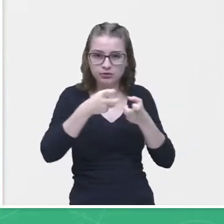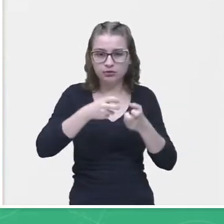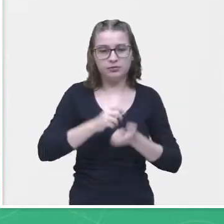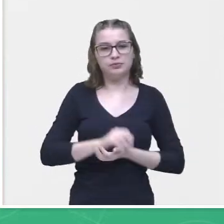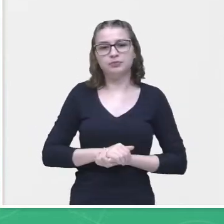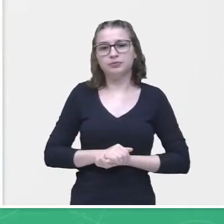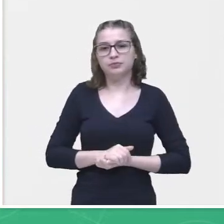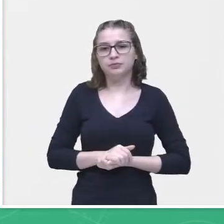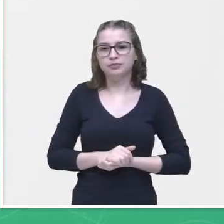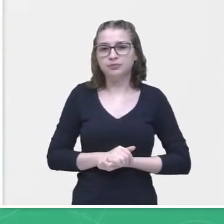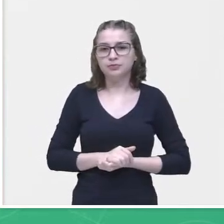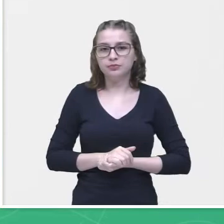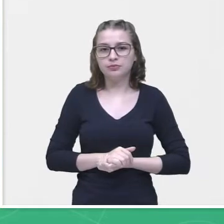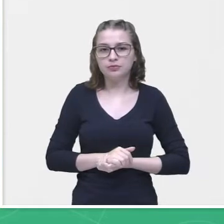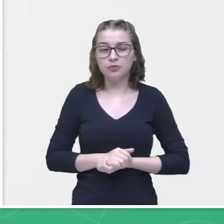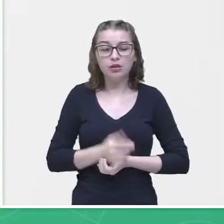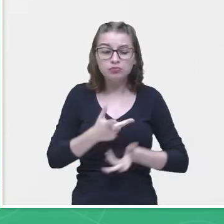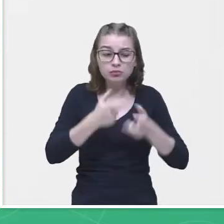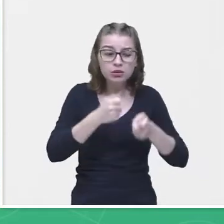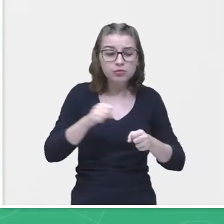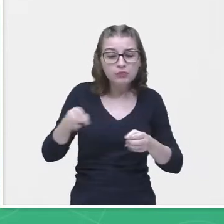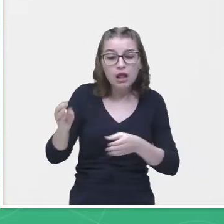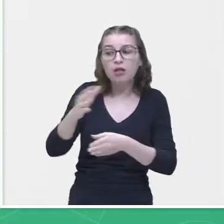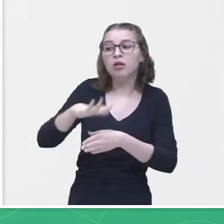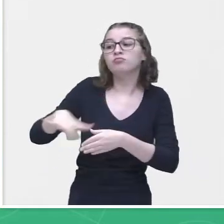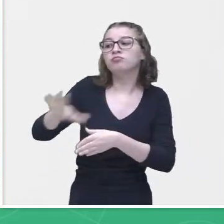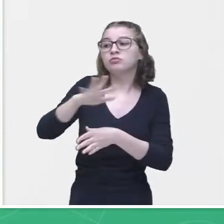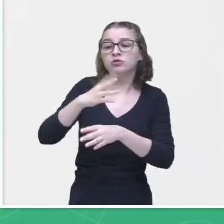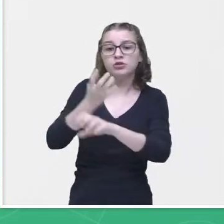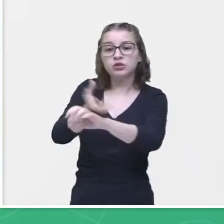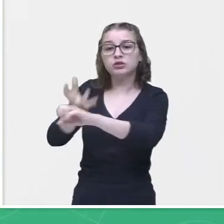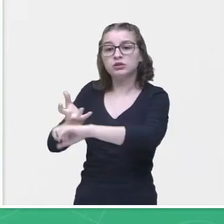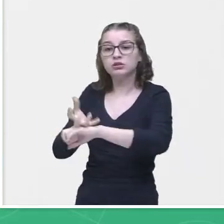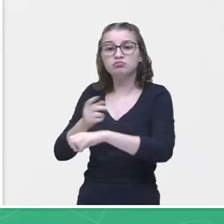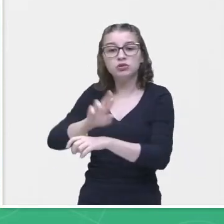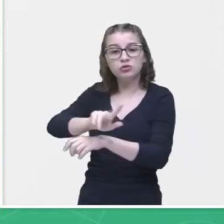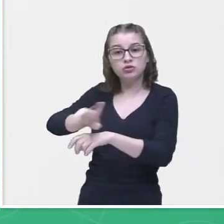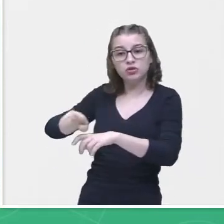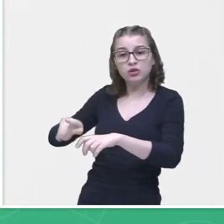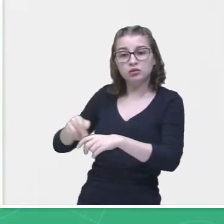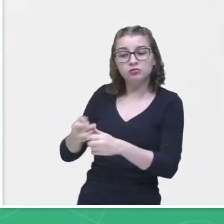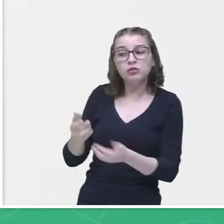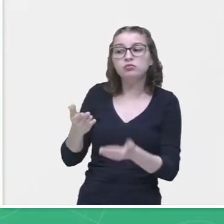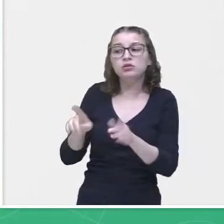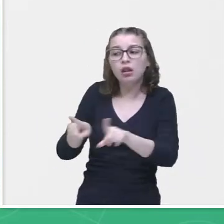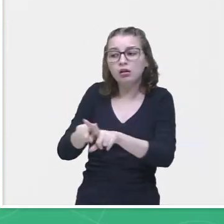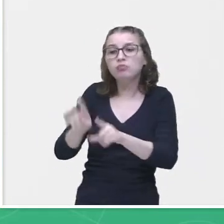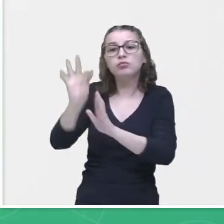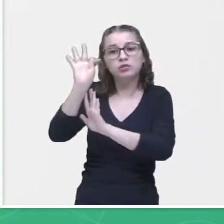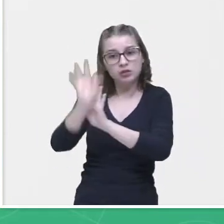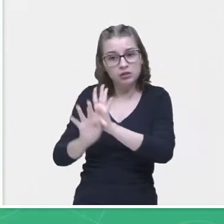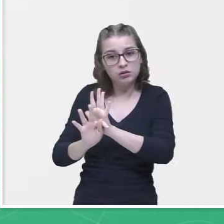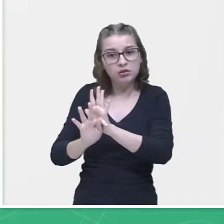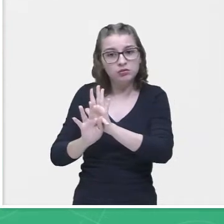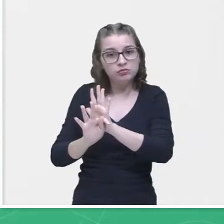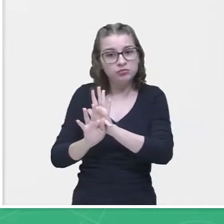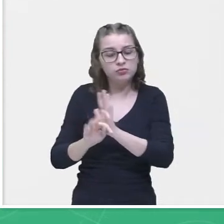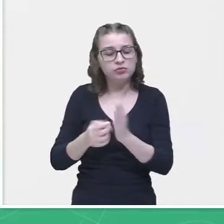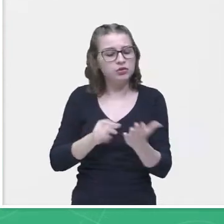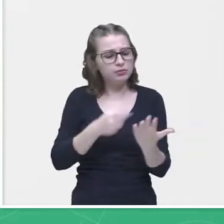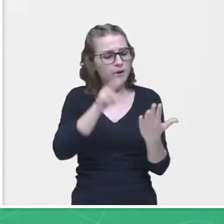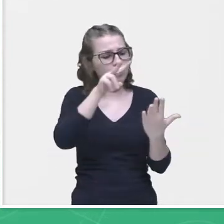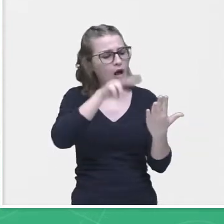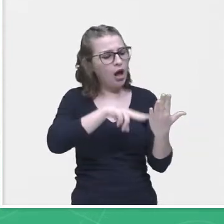componentes curriculares. Assim você, quando estiver estudando um outro componente curricular e encontrar um